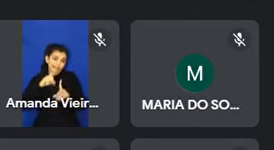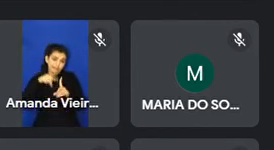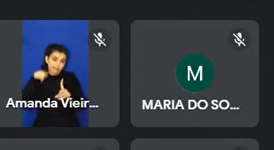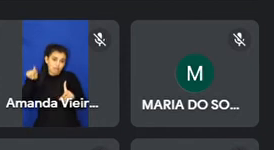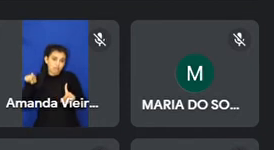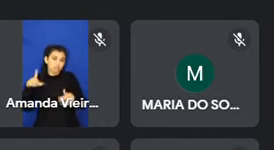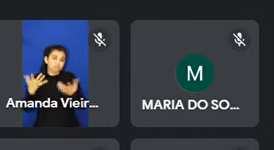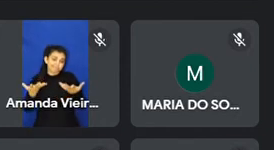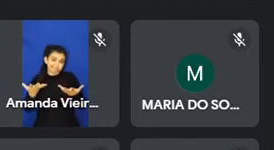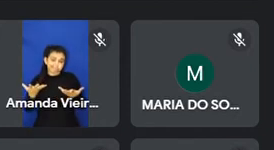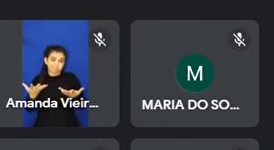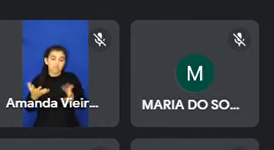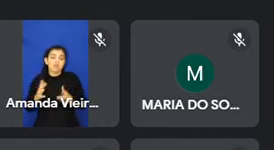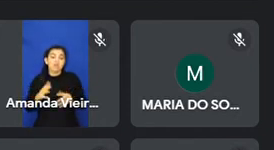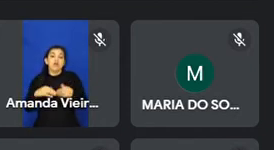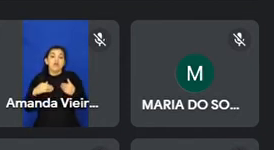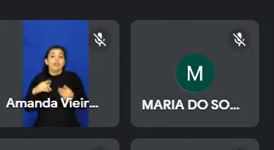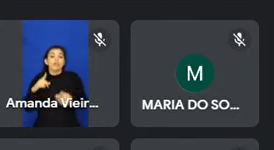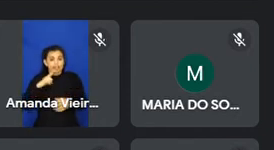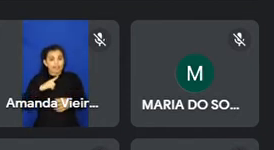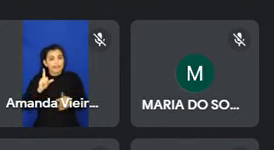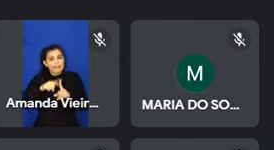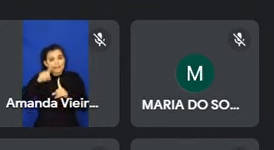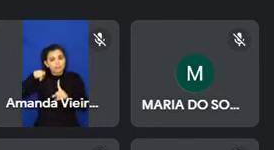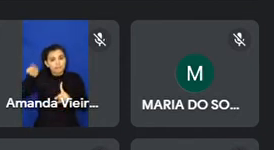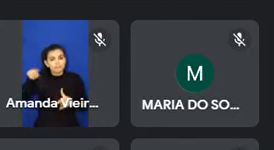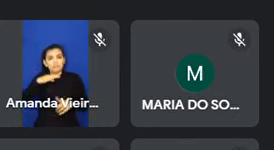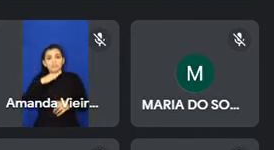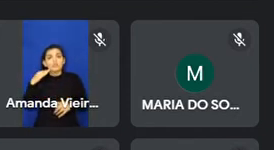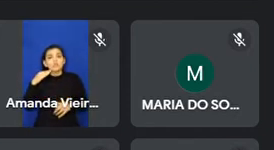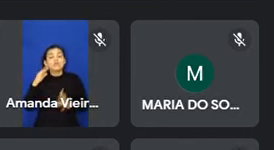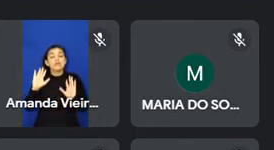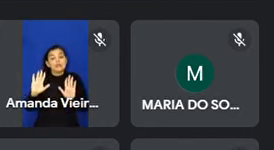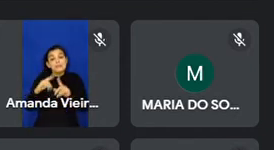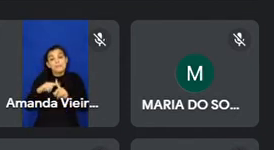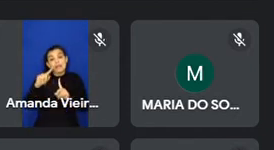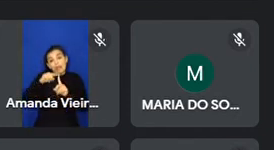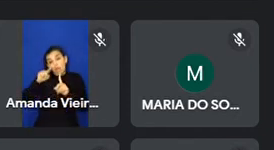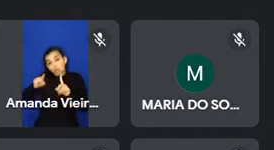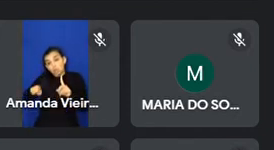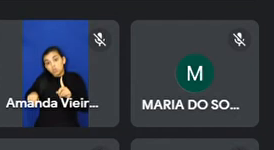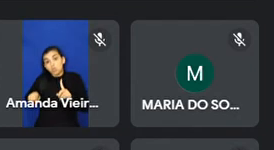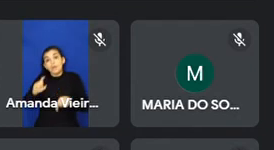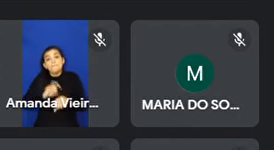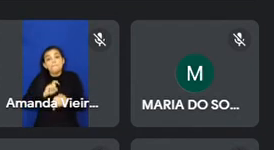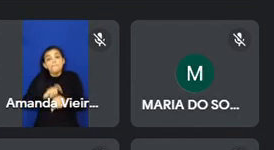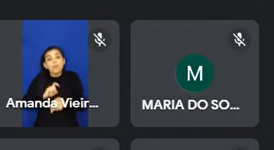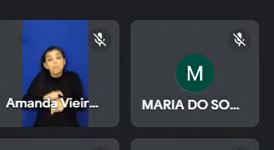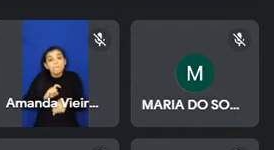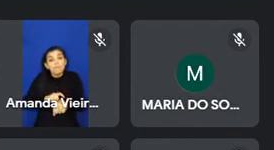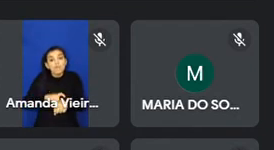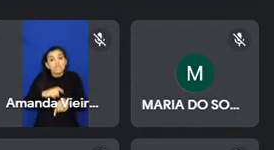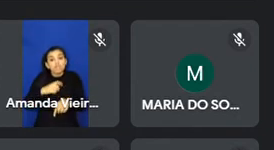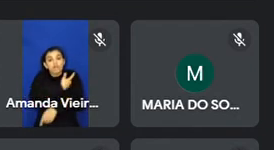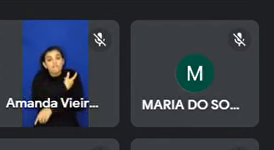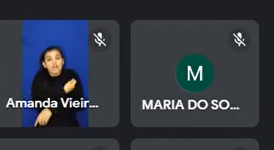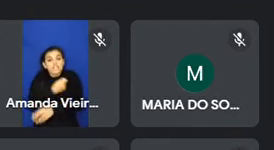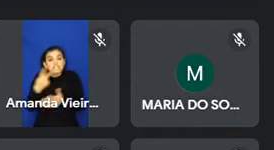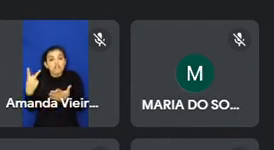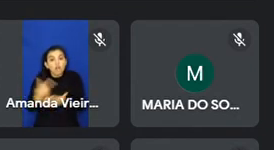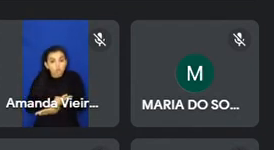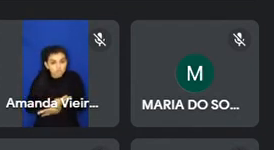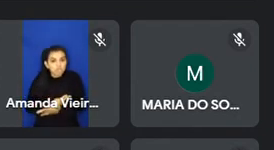A mortalidade reduziu bastante desde o momento em que a vacinação passou a acontecer. Então,